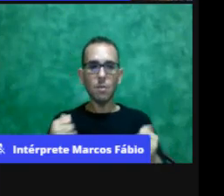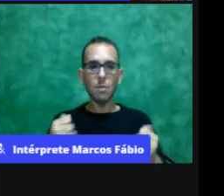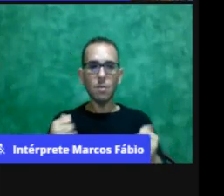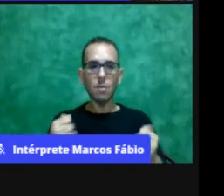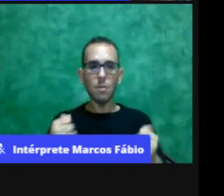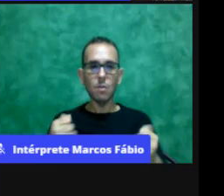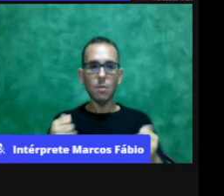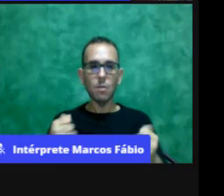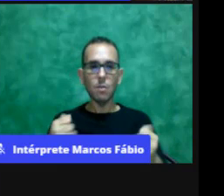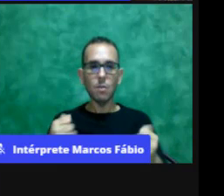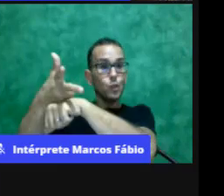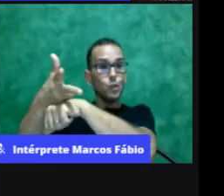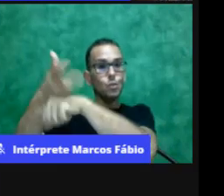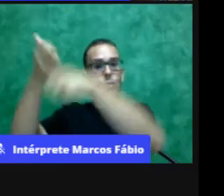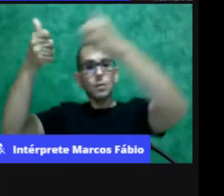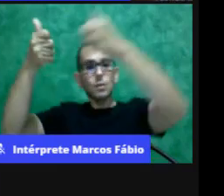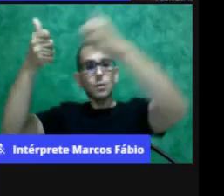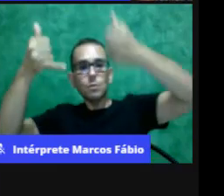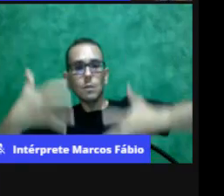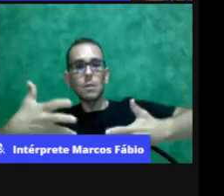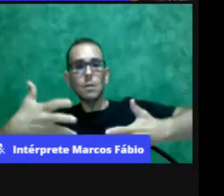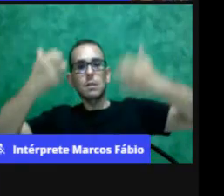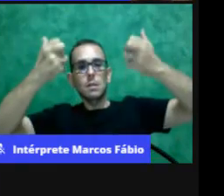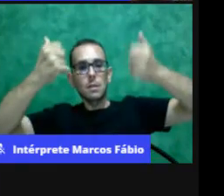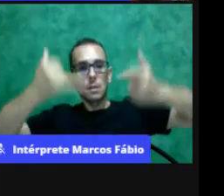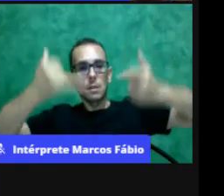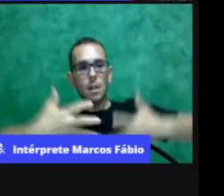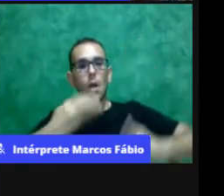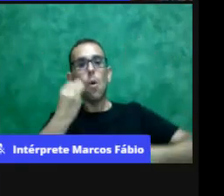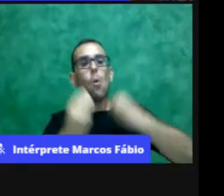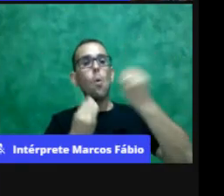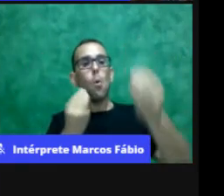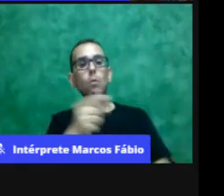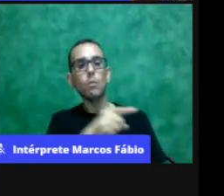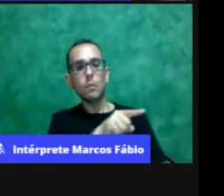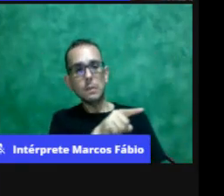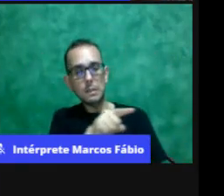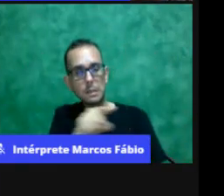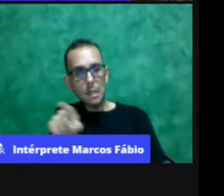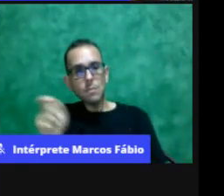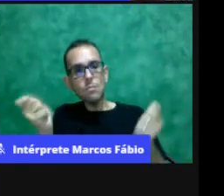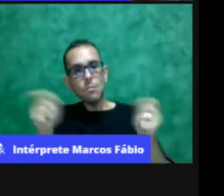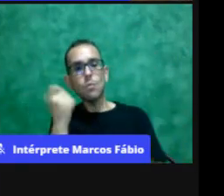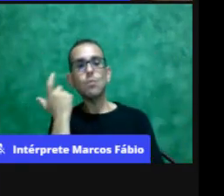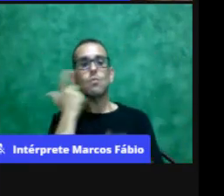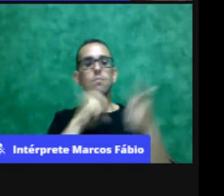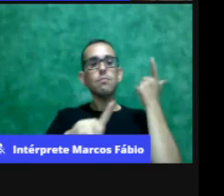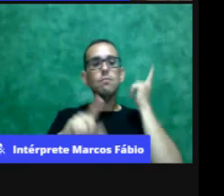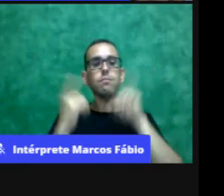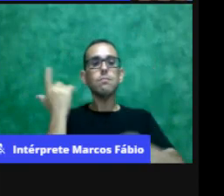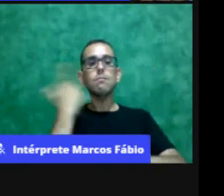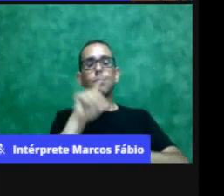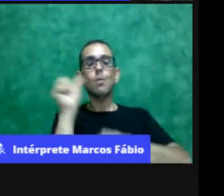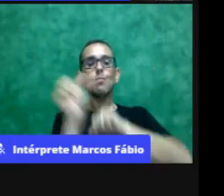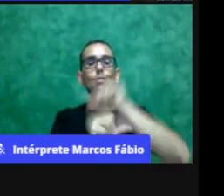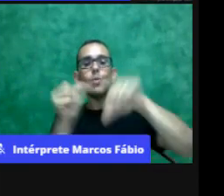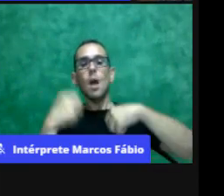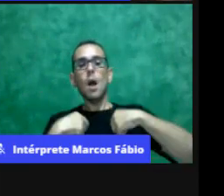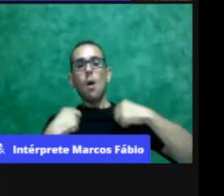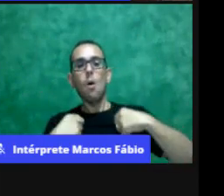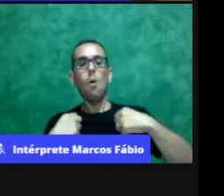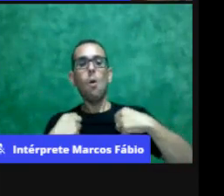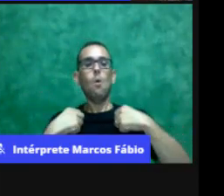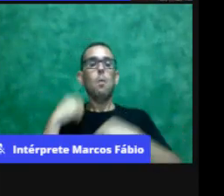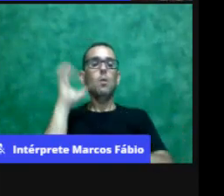nos tutoriais, as pessoas explicam como é que você faz para conseguir mudar as roupas